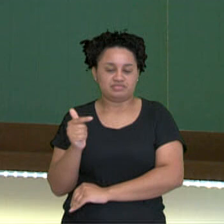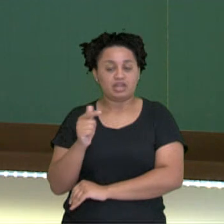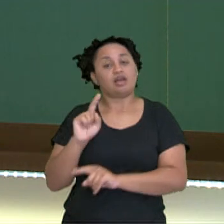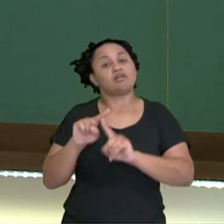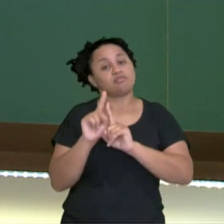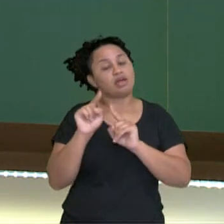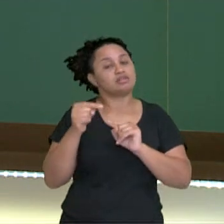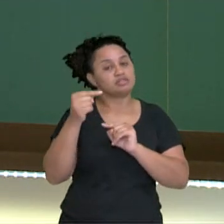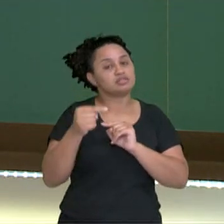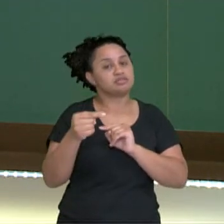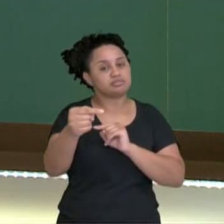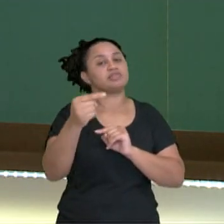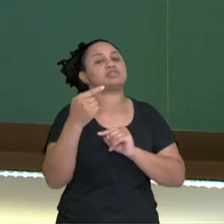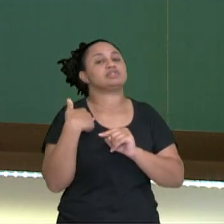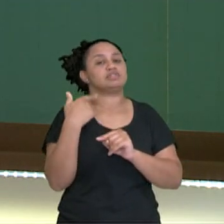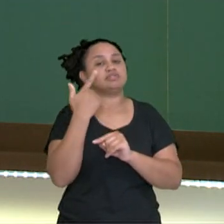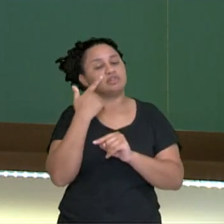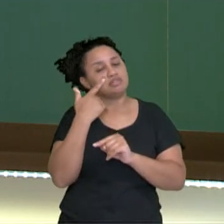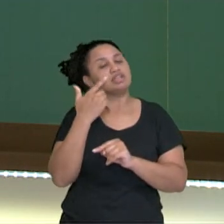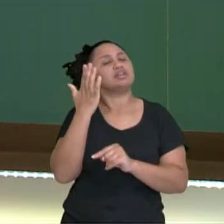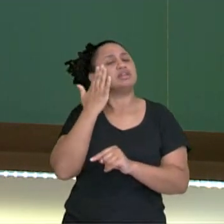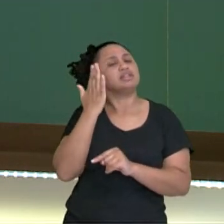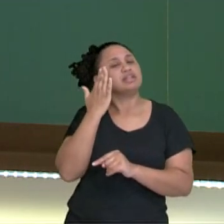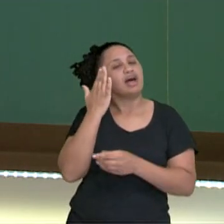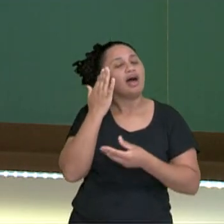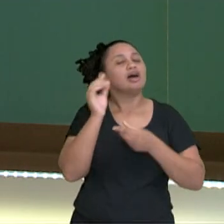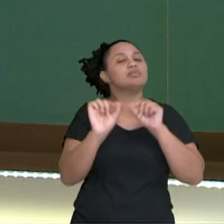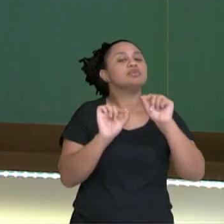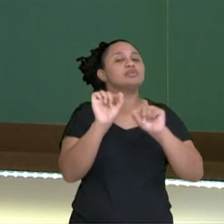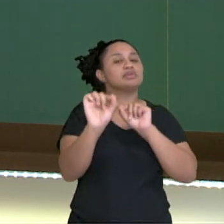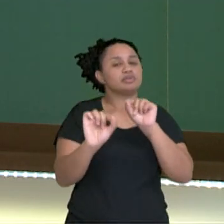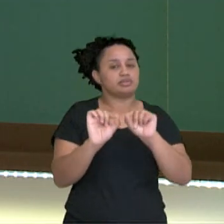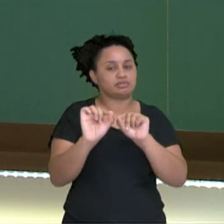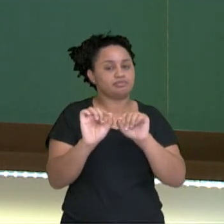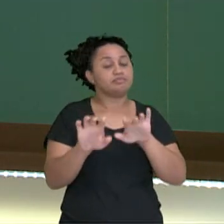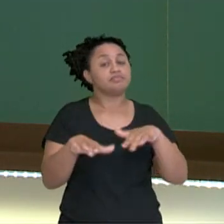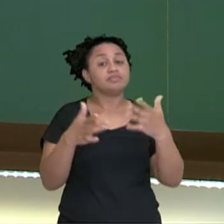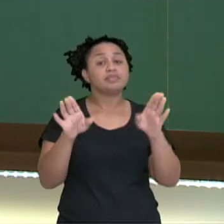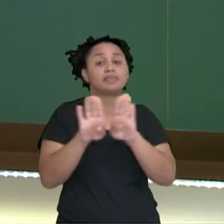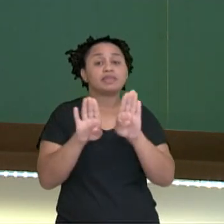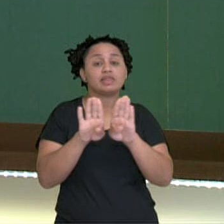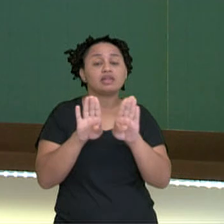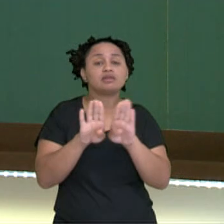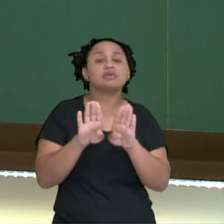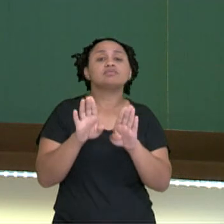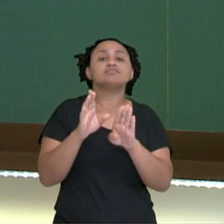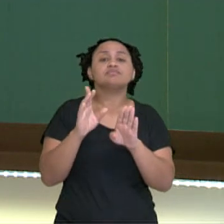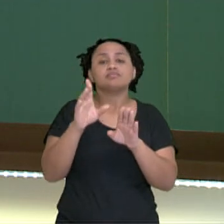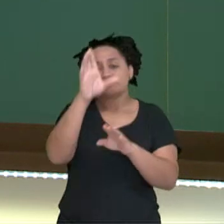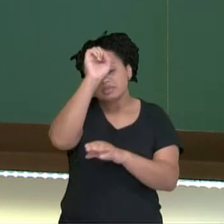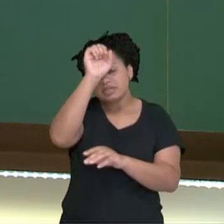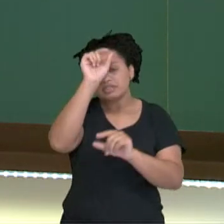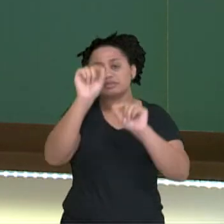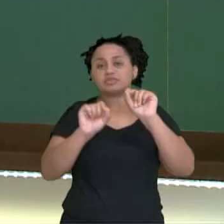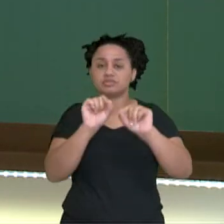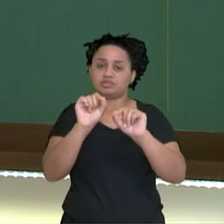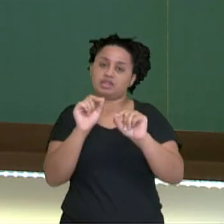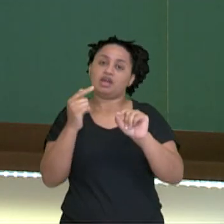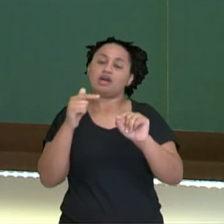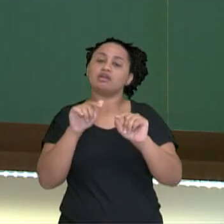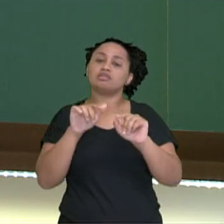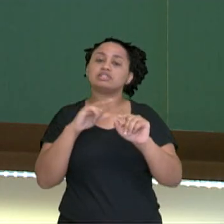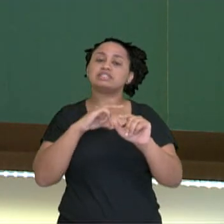vai aparecer para você e você já está mais sabendo do que ela se trata. E viu também que as funções, quando tem